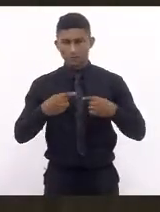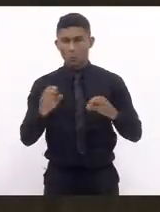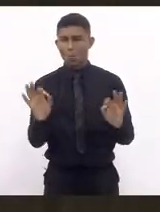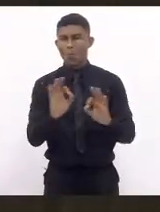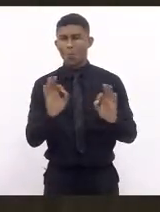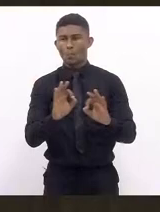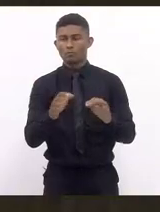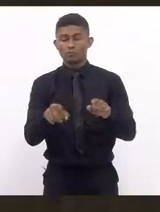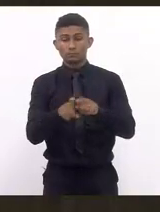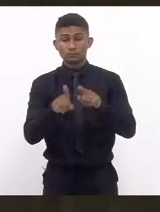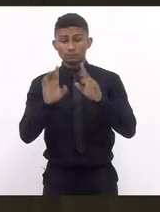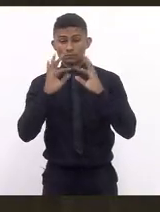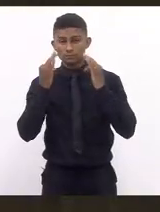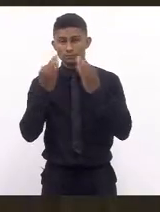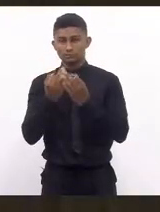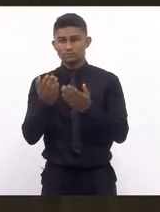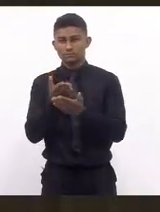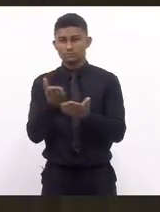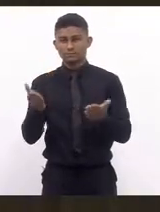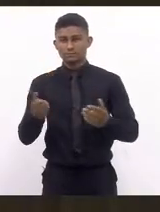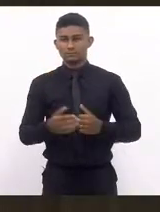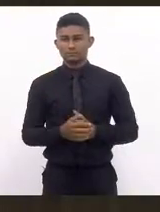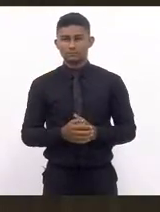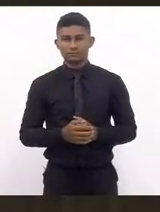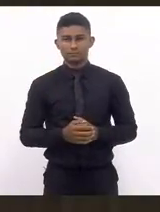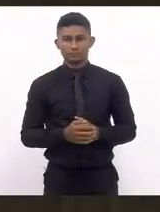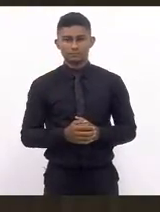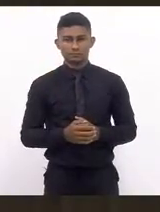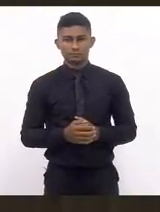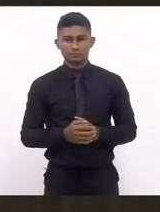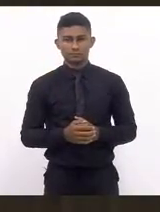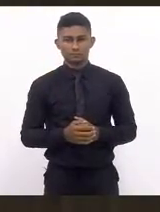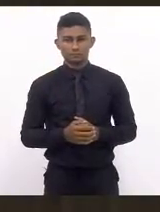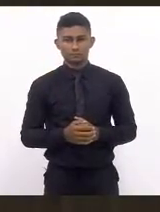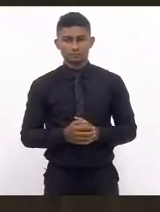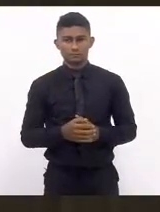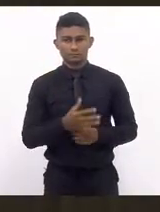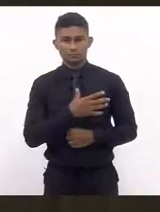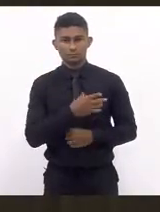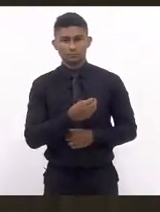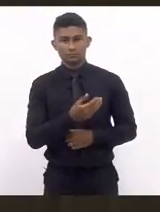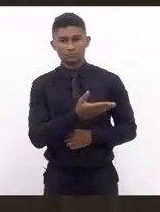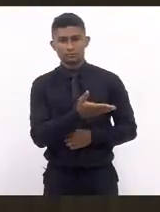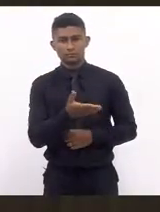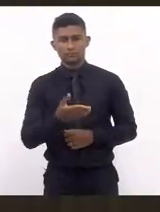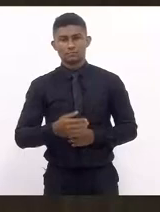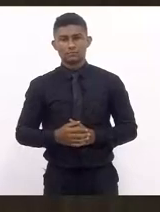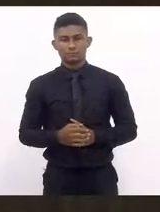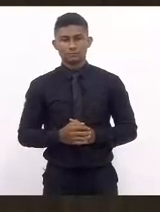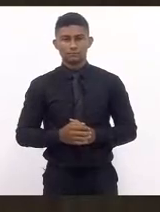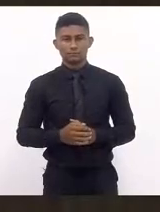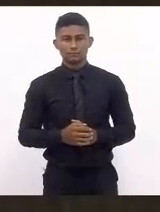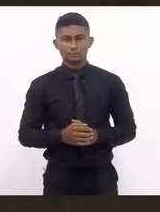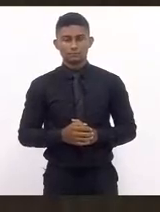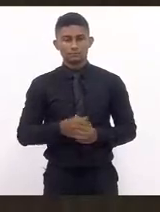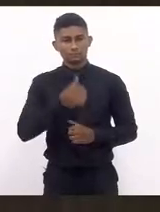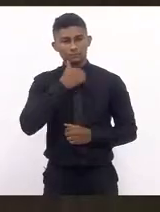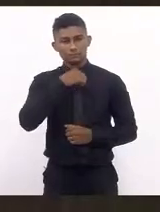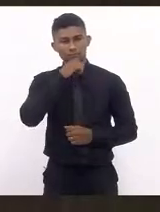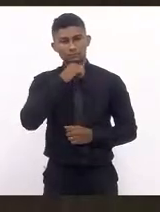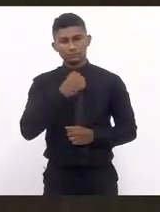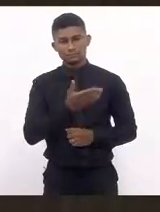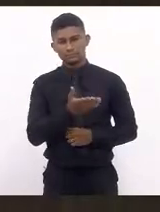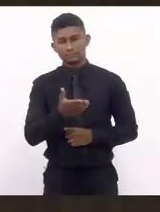família G1 e aos meus filhos a minha